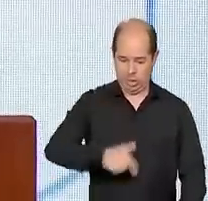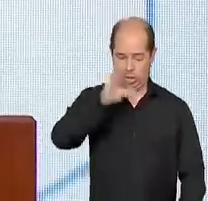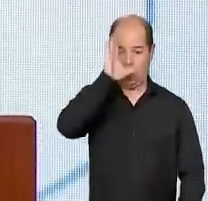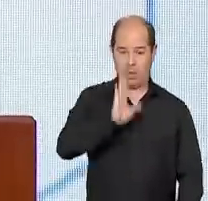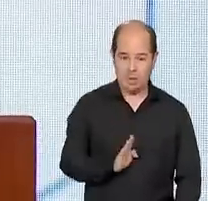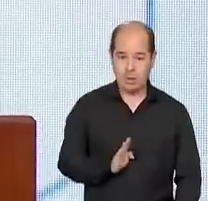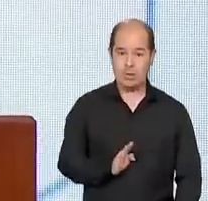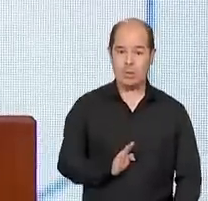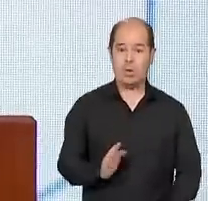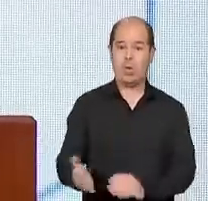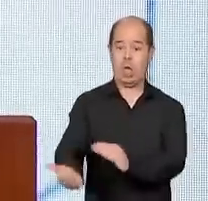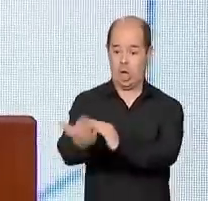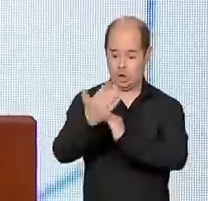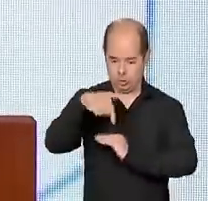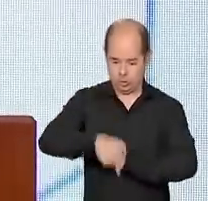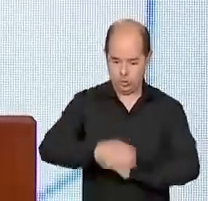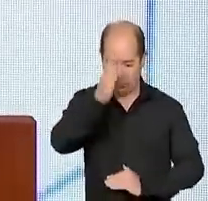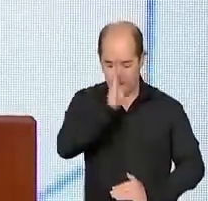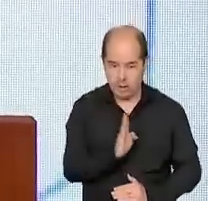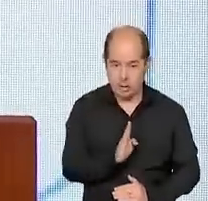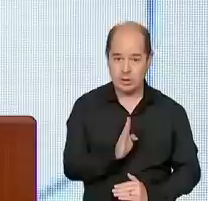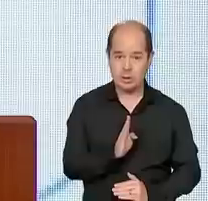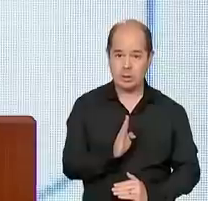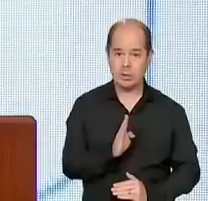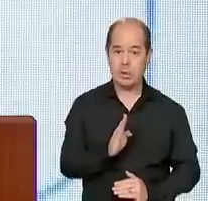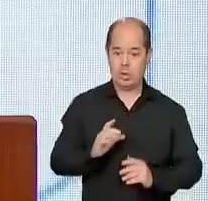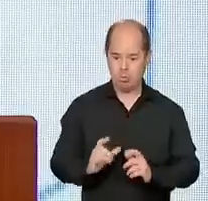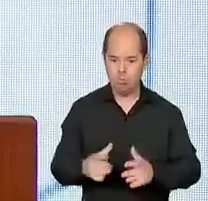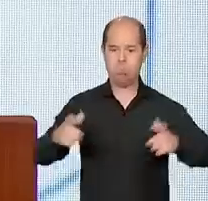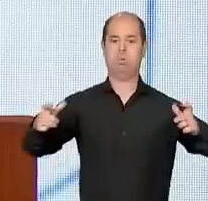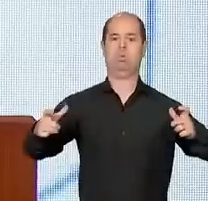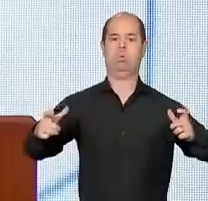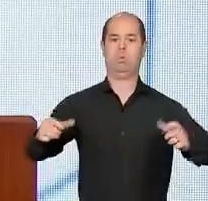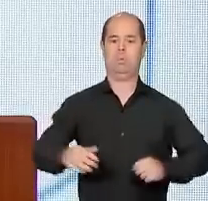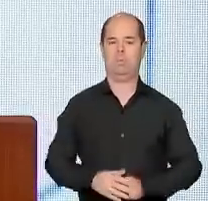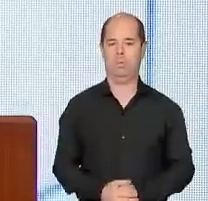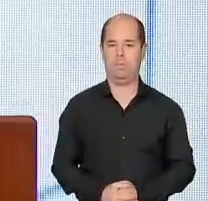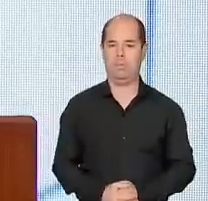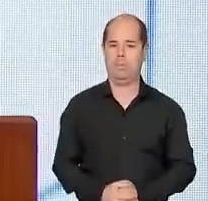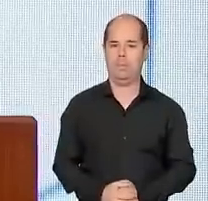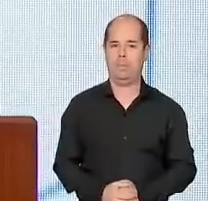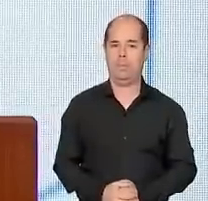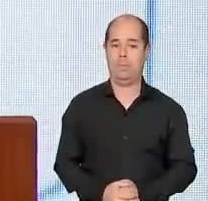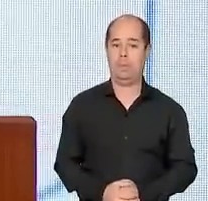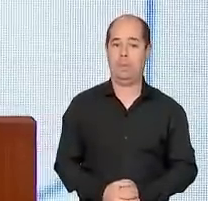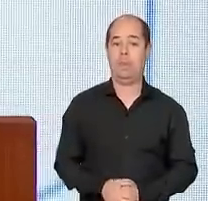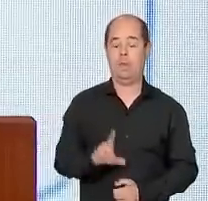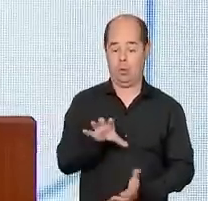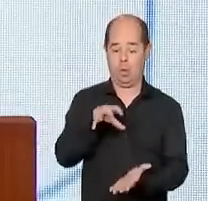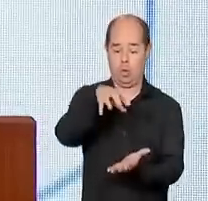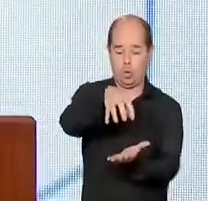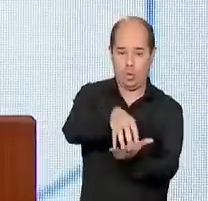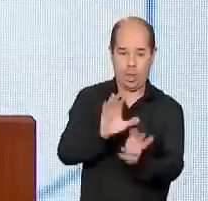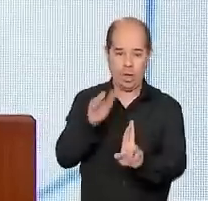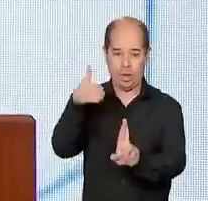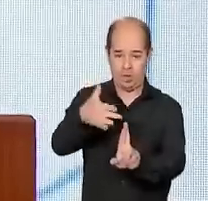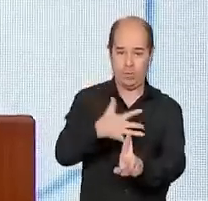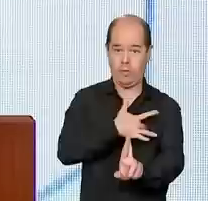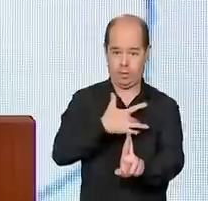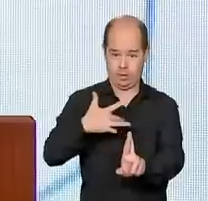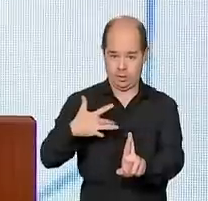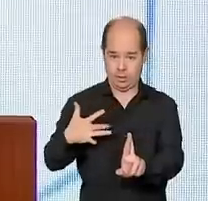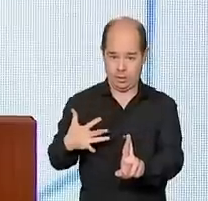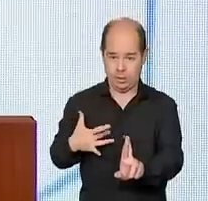mas elevando o Brasil a uma nação. Ou seja, o complexo econômico industrial da